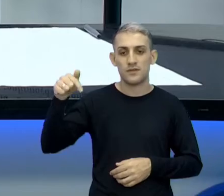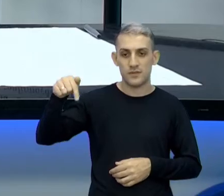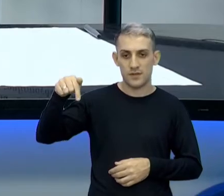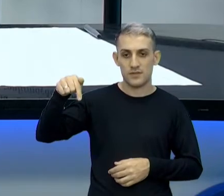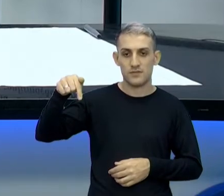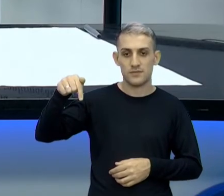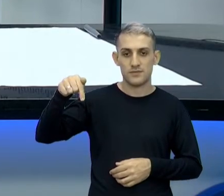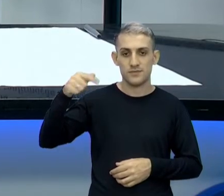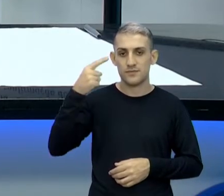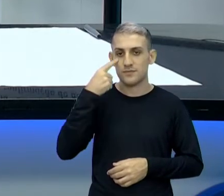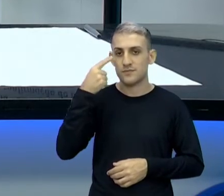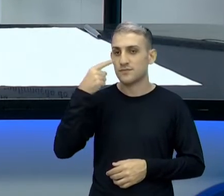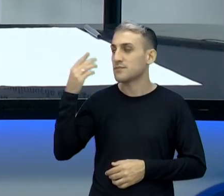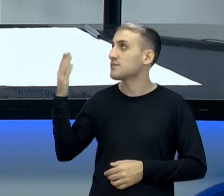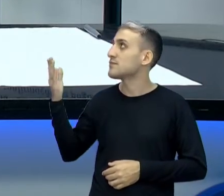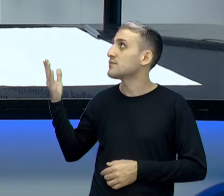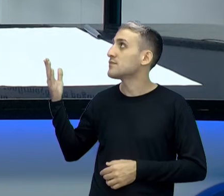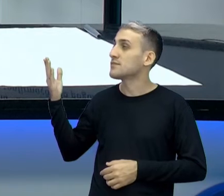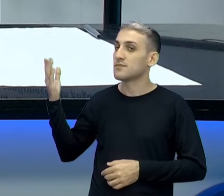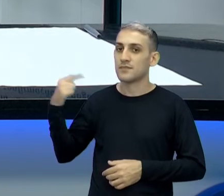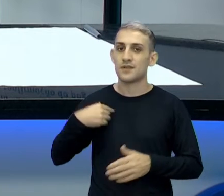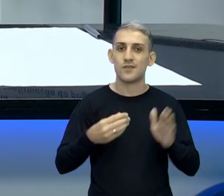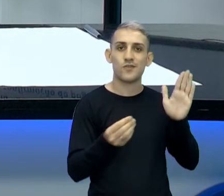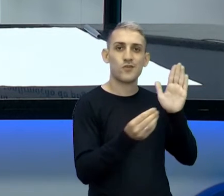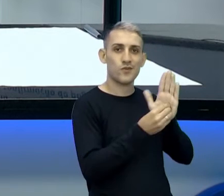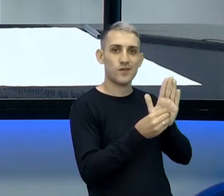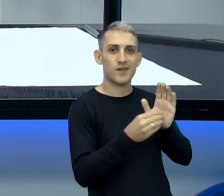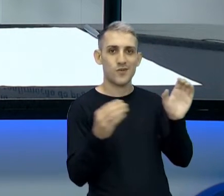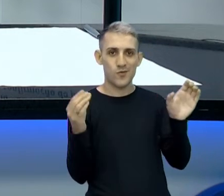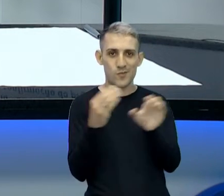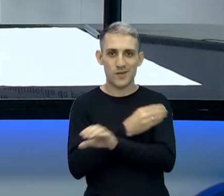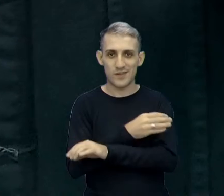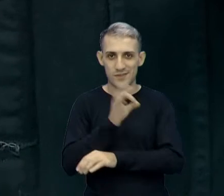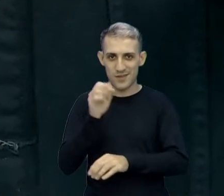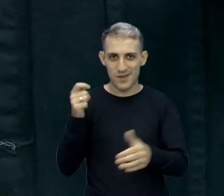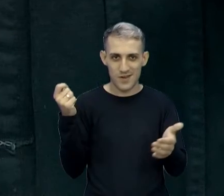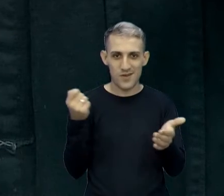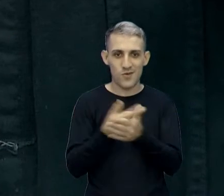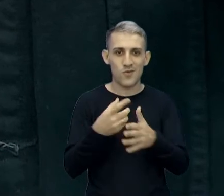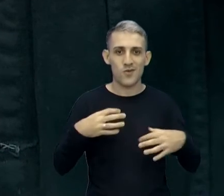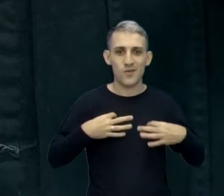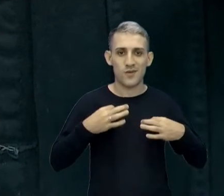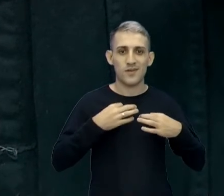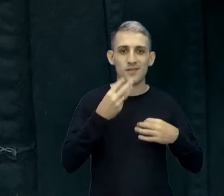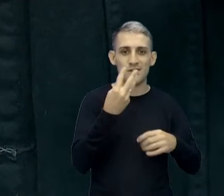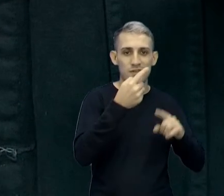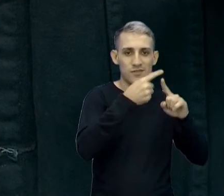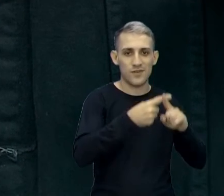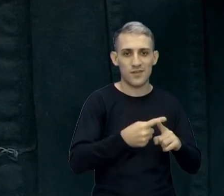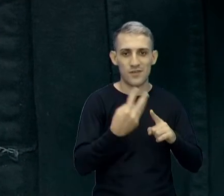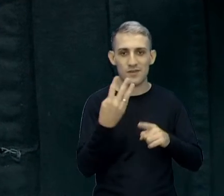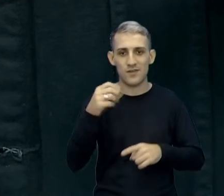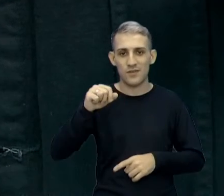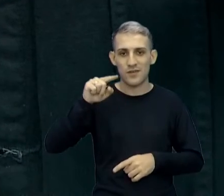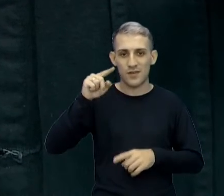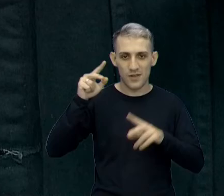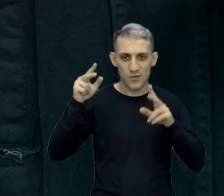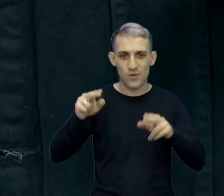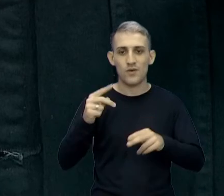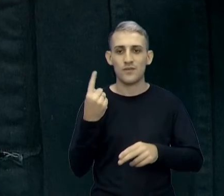147. Aqui, ó. Coloquei aqui o resultado da compra das camisetas, olha lá. 3 vezes 49 é